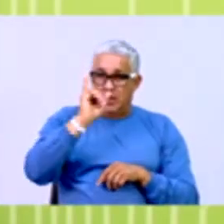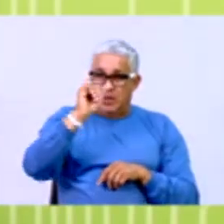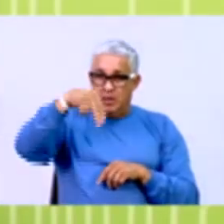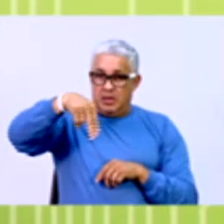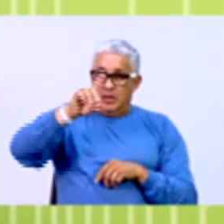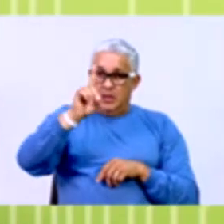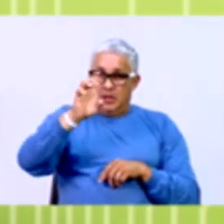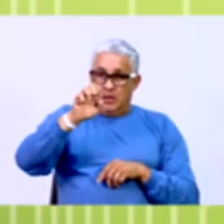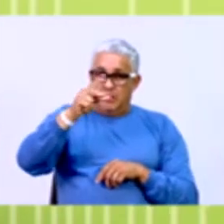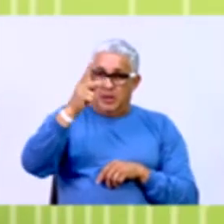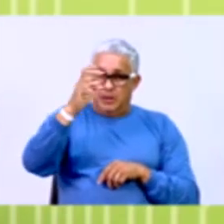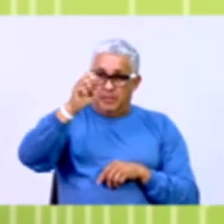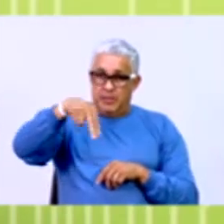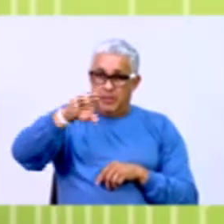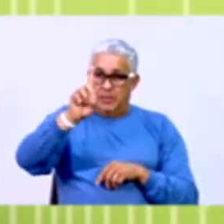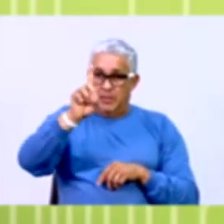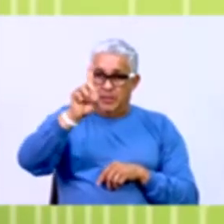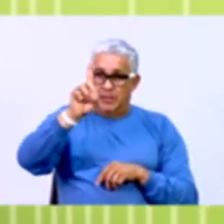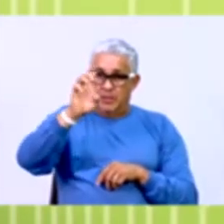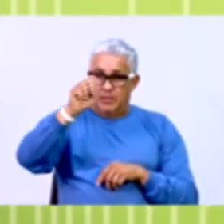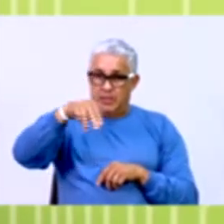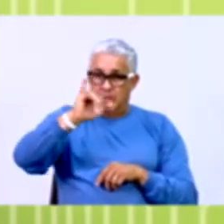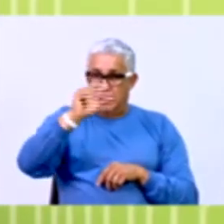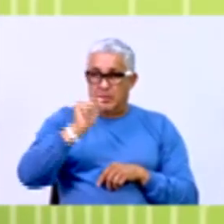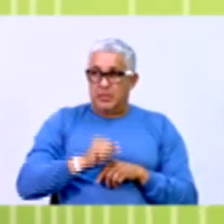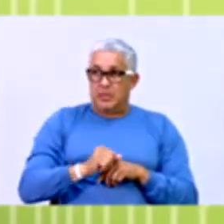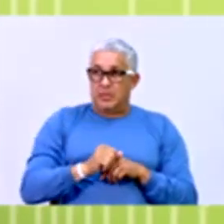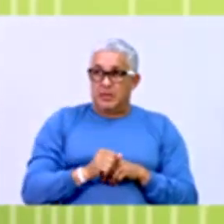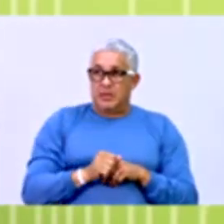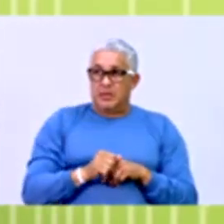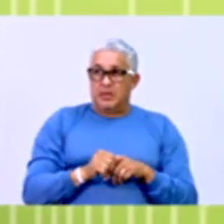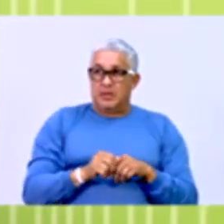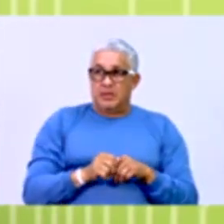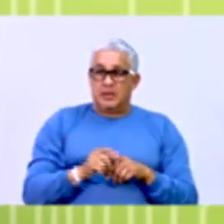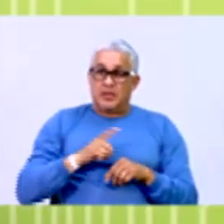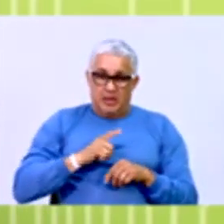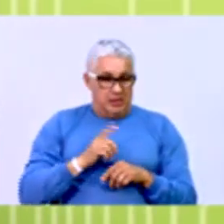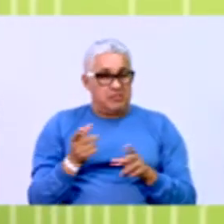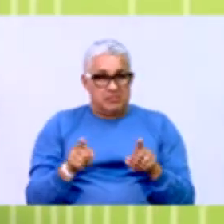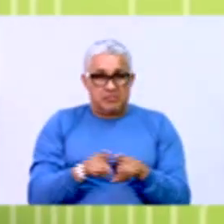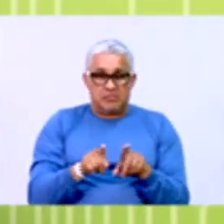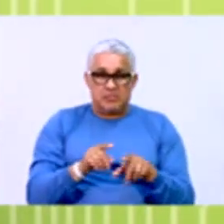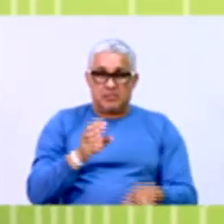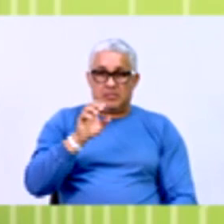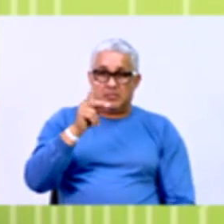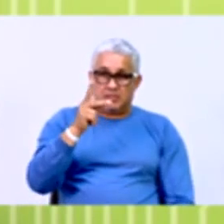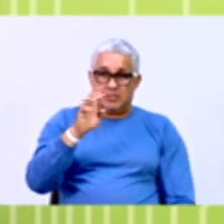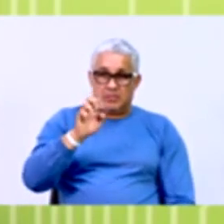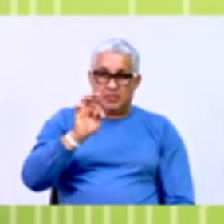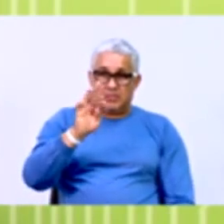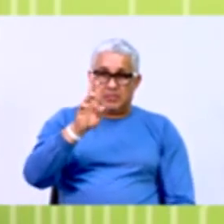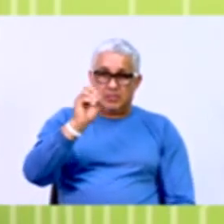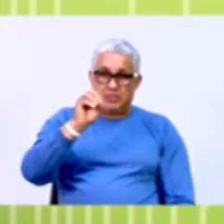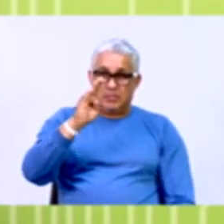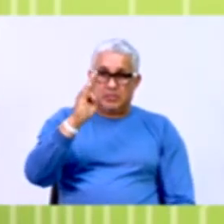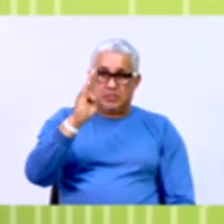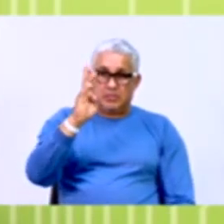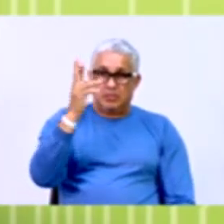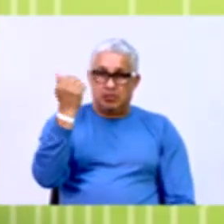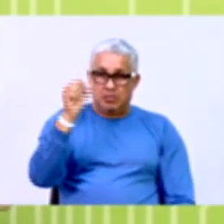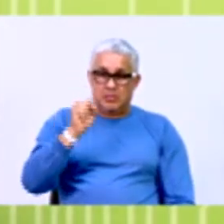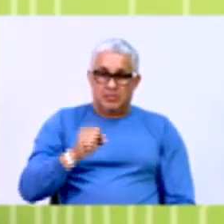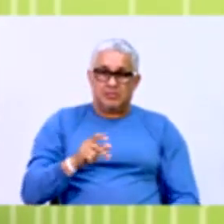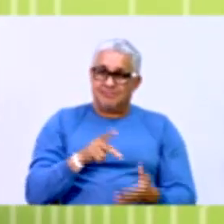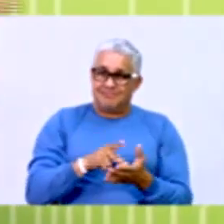né? No caso da Petrobras, né, que o professor citou, realmente é o